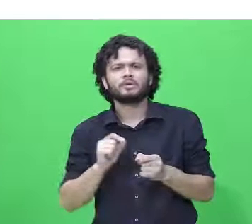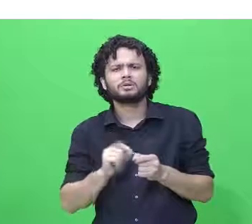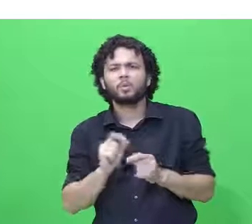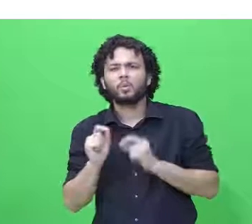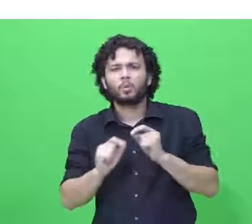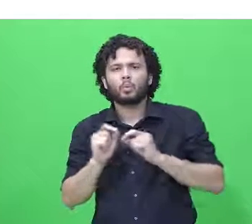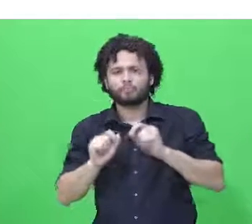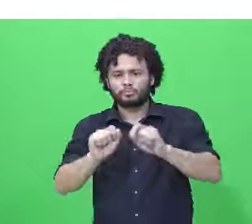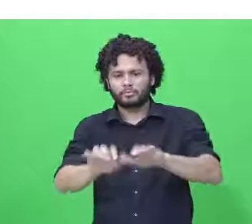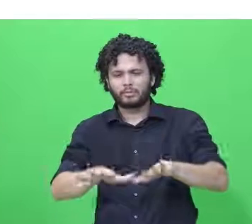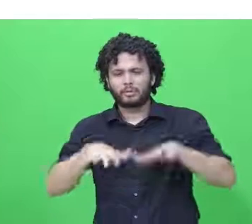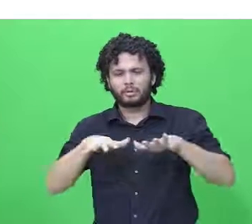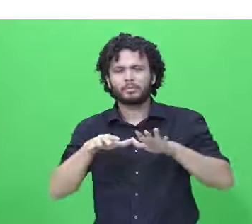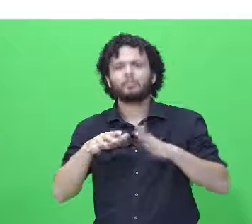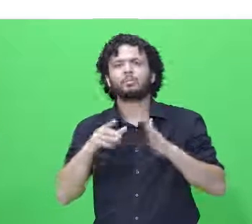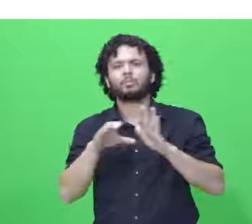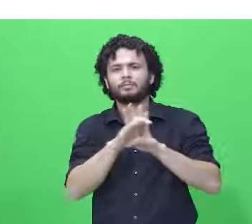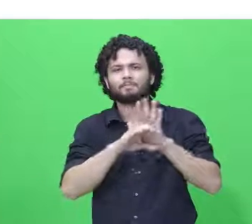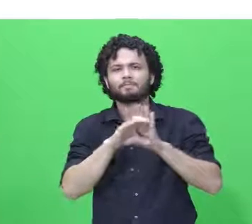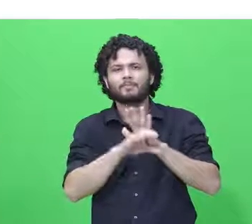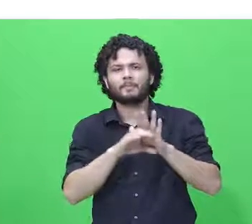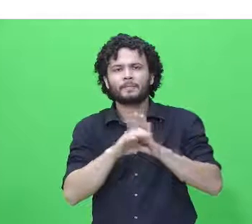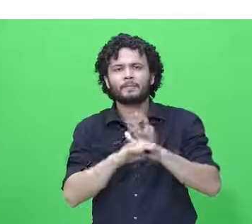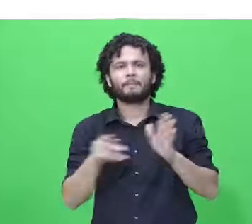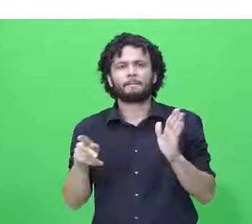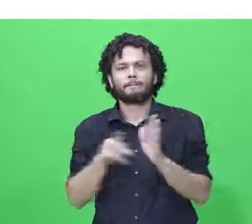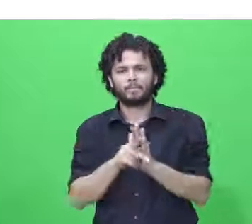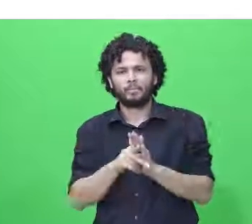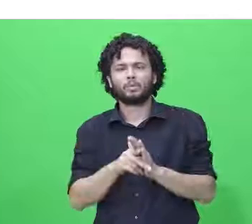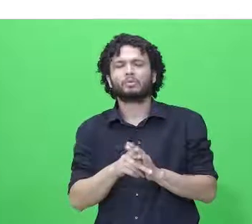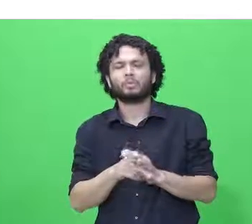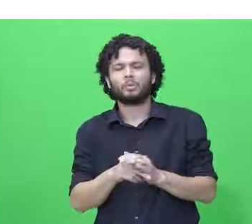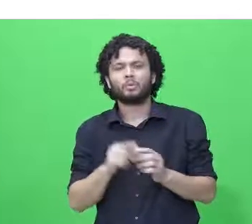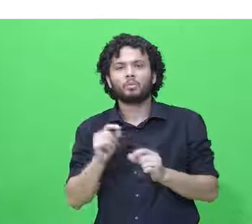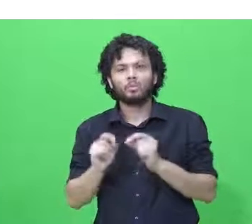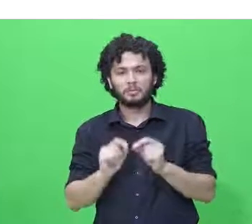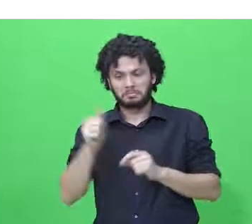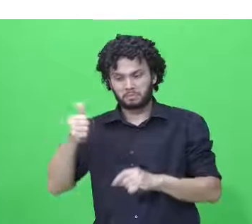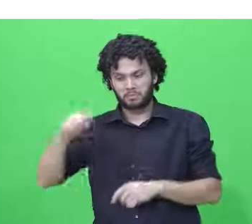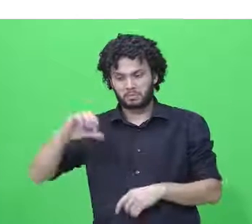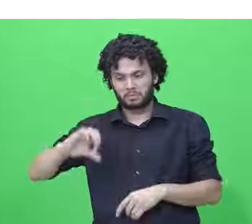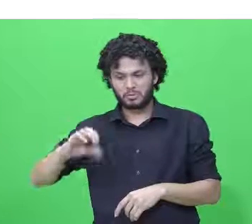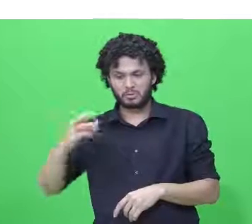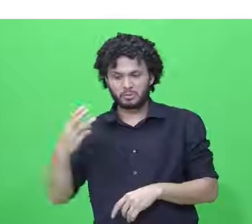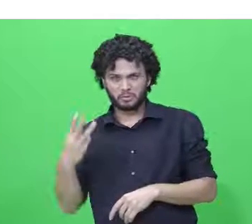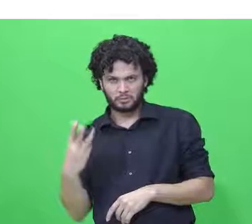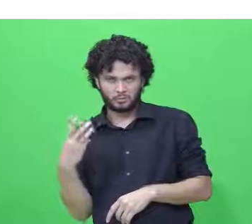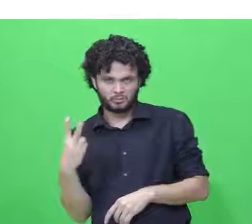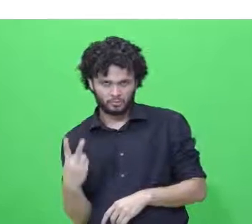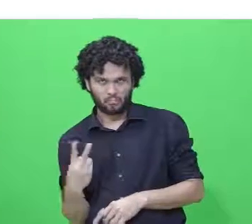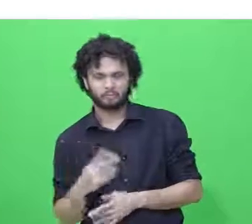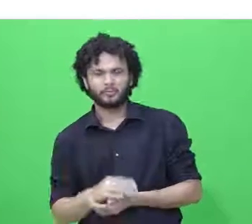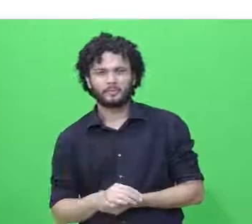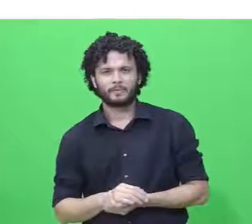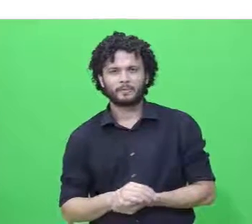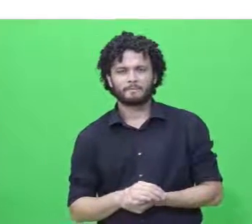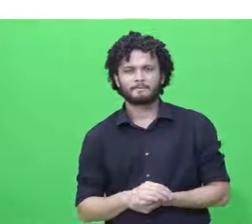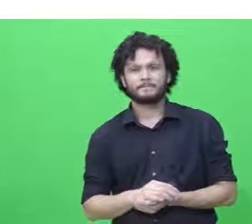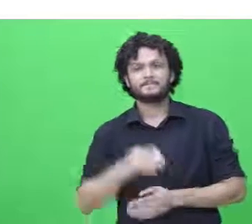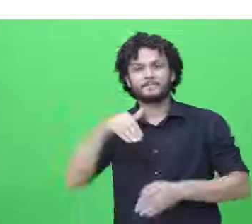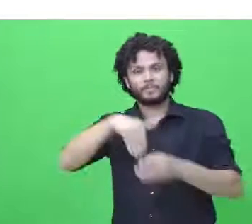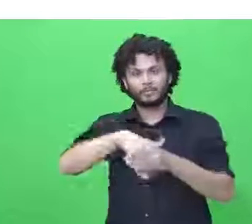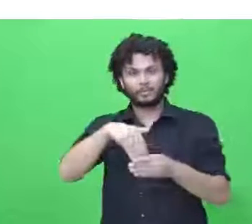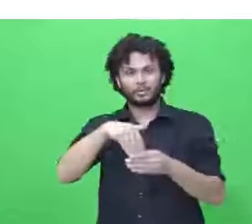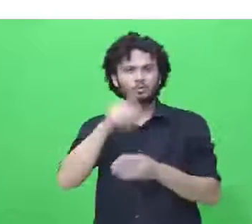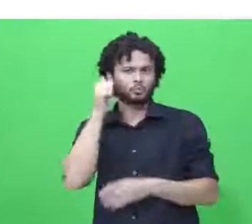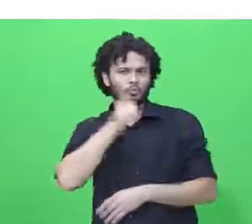então, uma Assembleia Constituinte, ou seja, tudo isso através, então, desse Código Eleitoral, que é, então, de 1932.